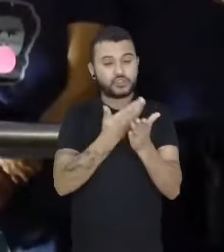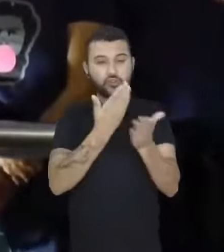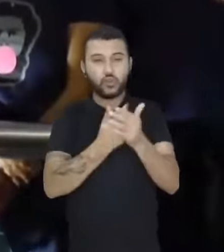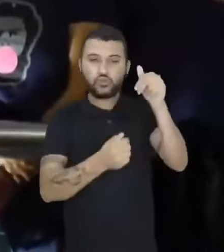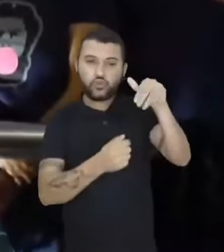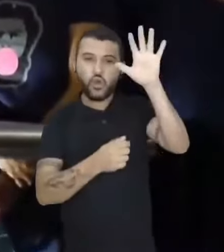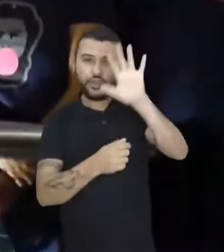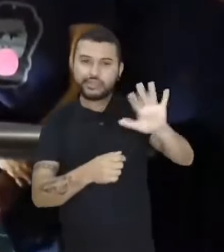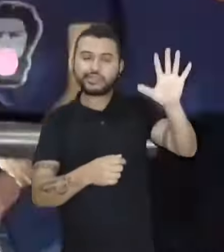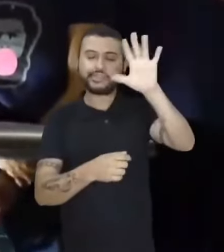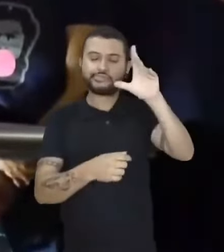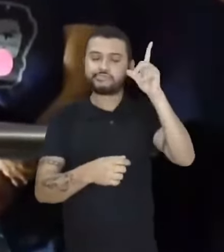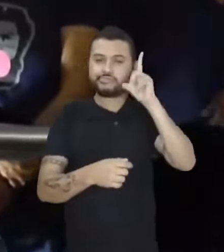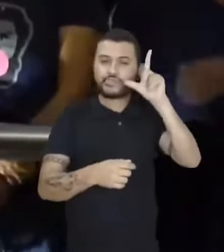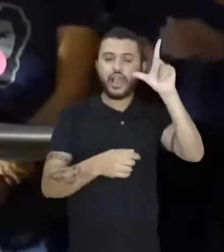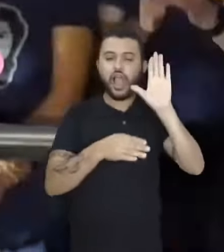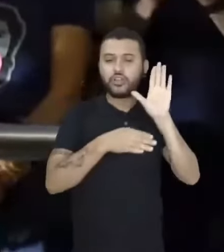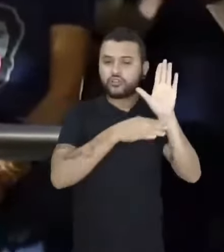Nordeste.